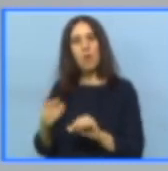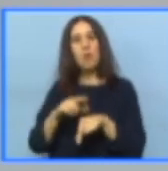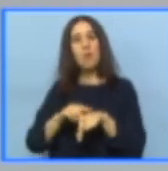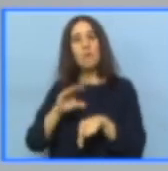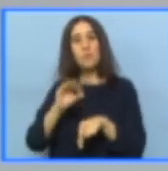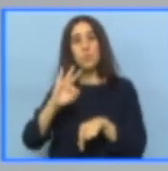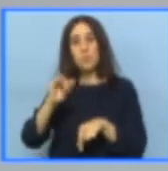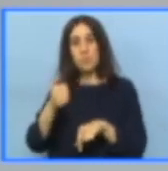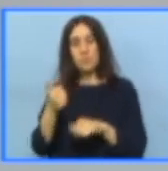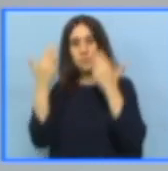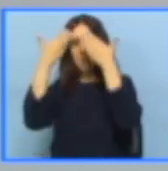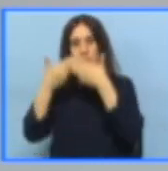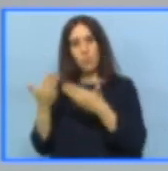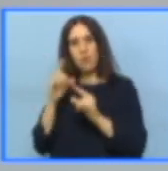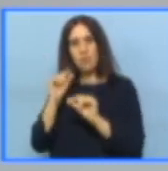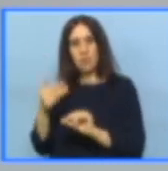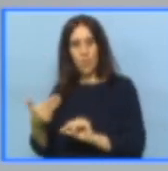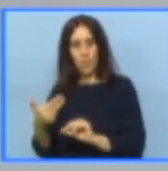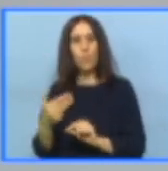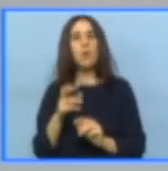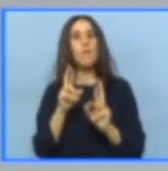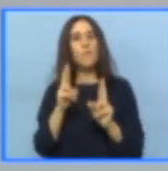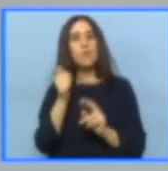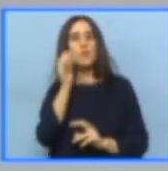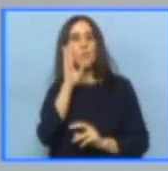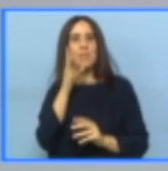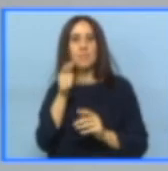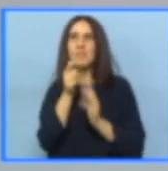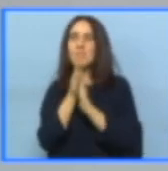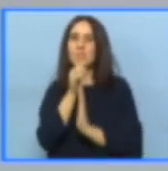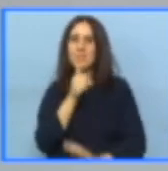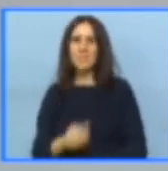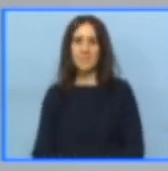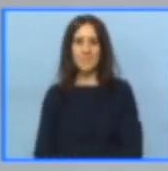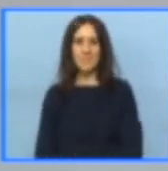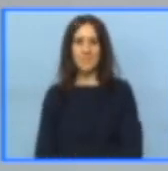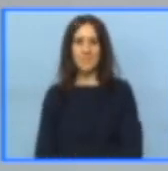22h45 na Antena 1. Votos de boa tarde e até amanhã, se Deus quiser.